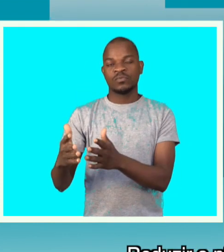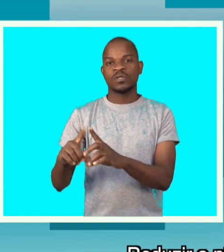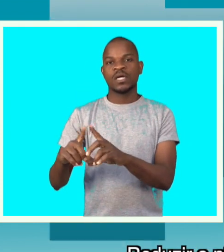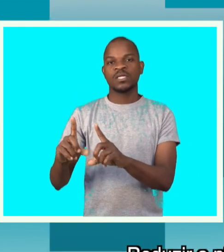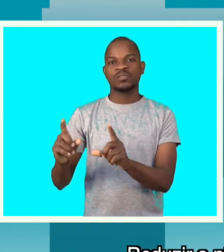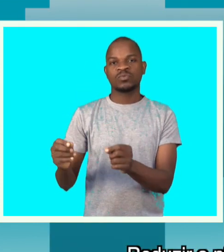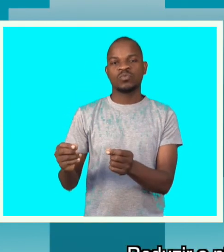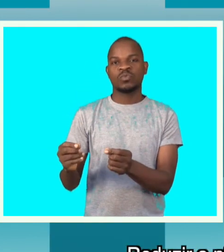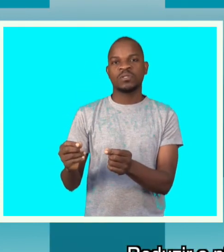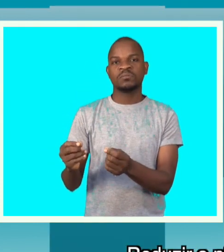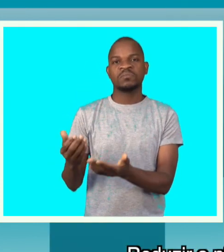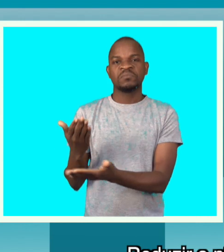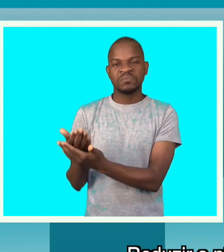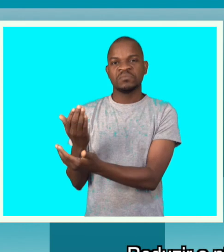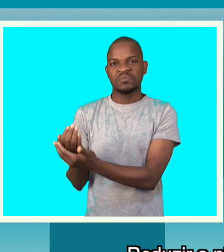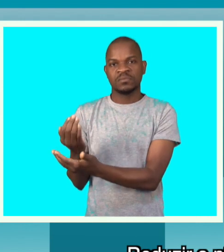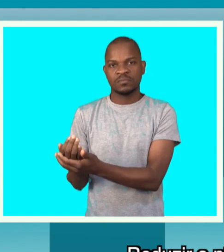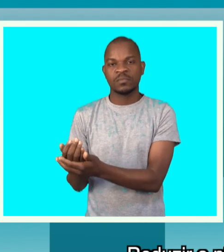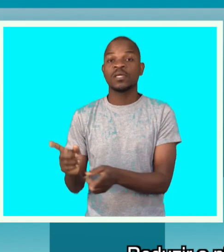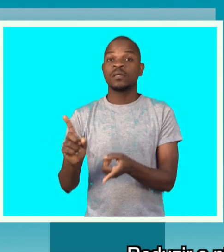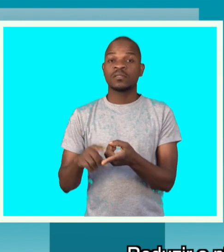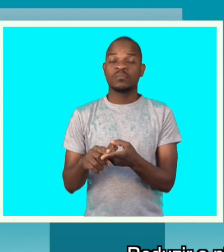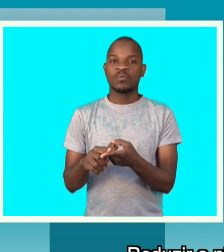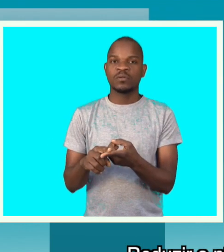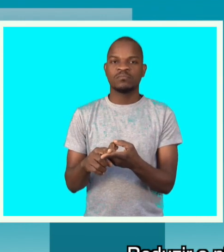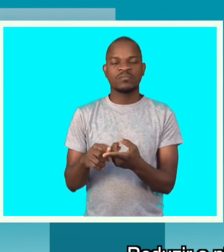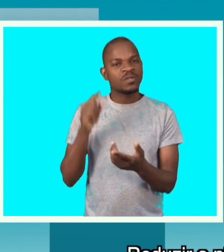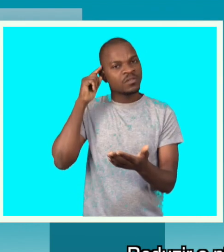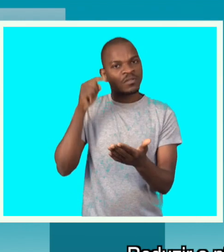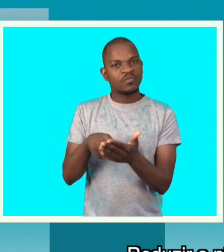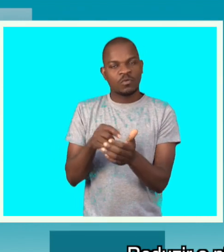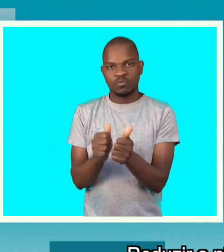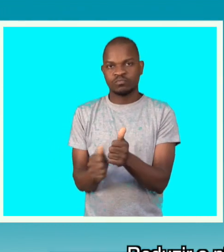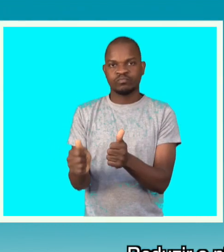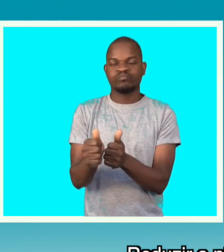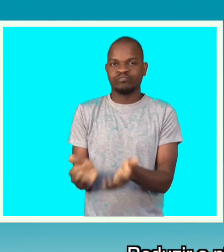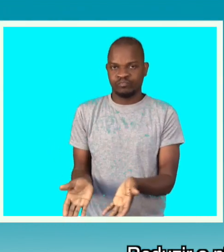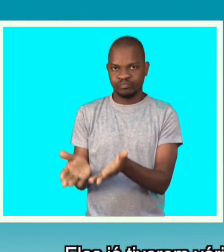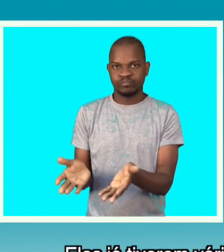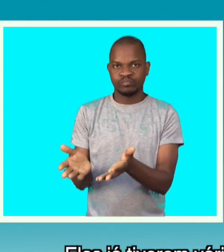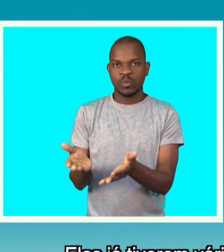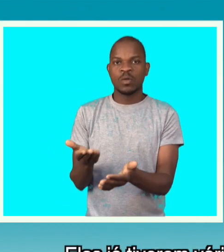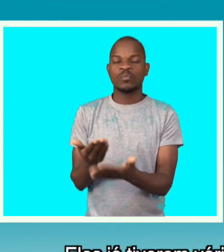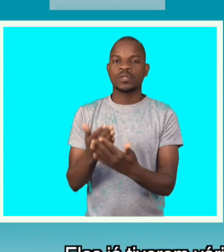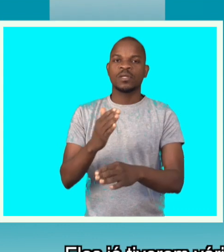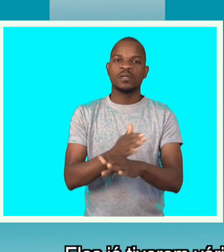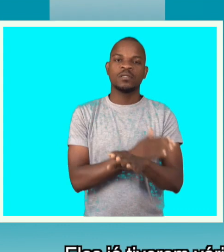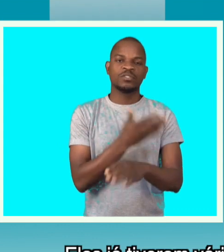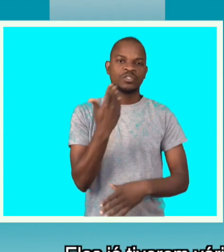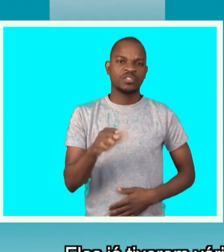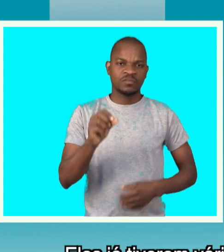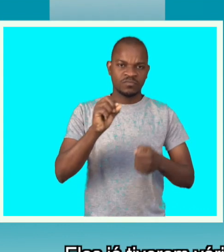Reduzir o nível da dependência. E o empoderar é exatamente isto. Elas já tiveram várias